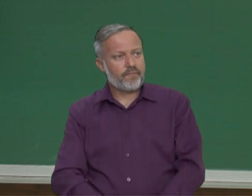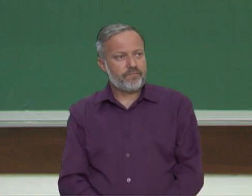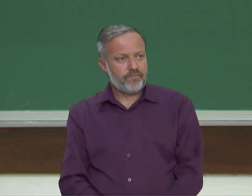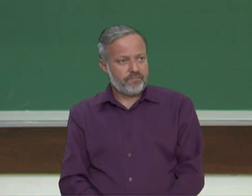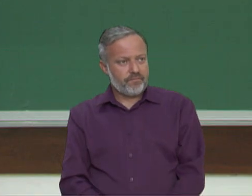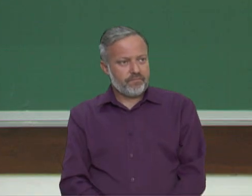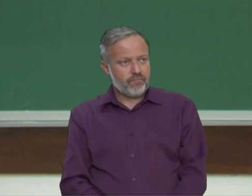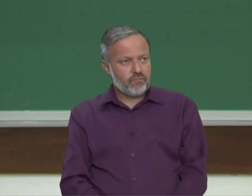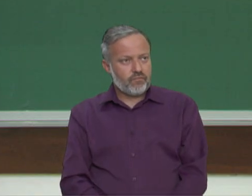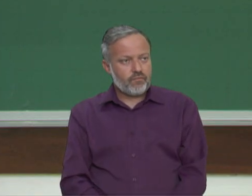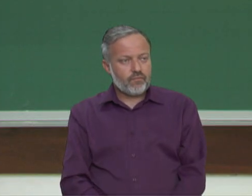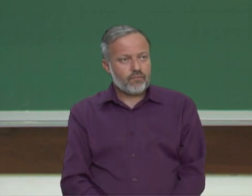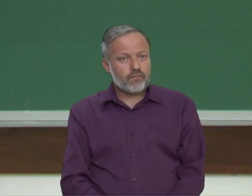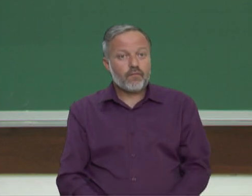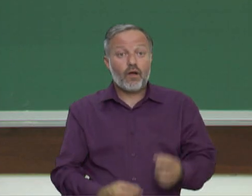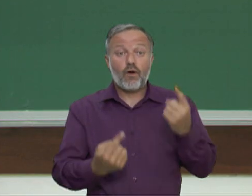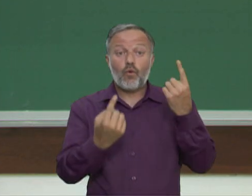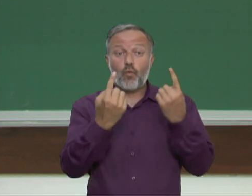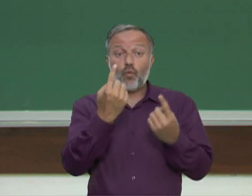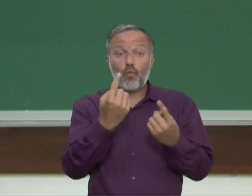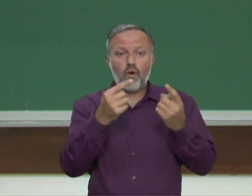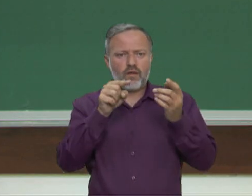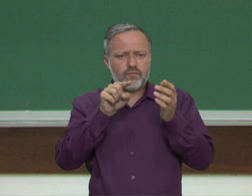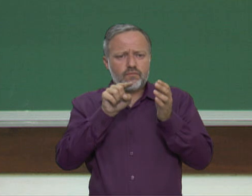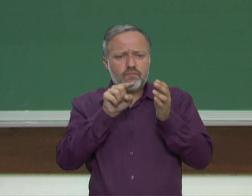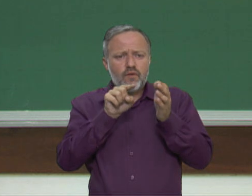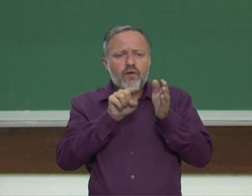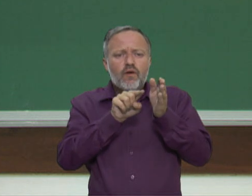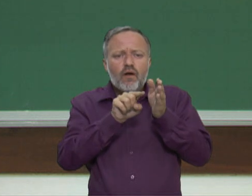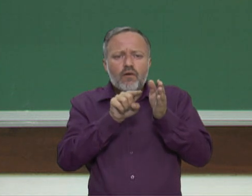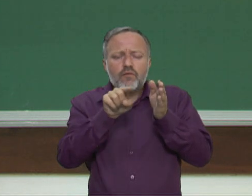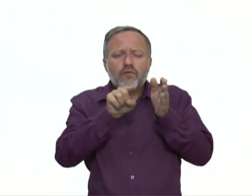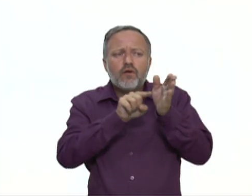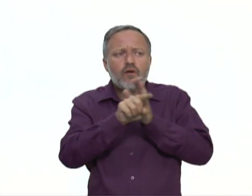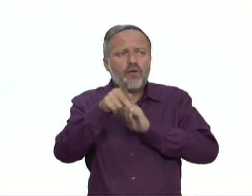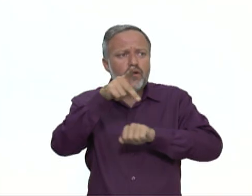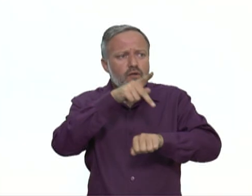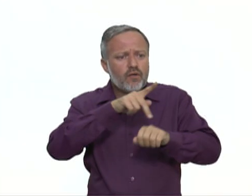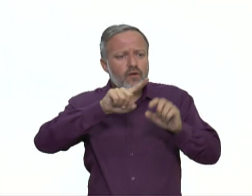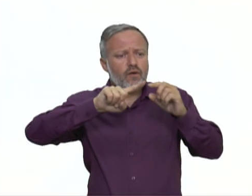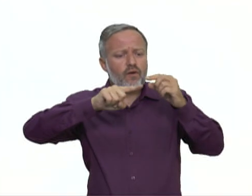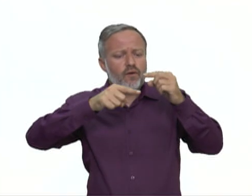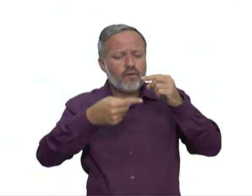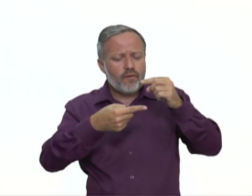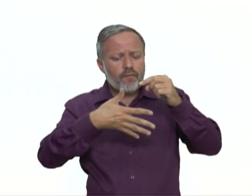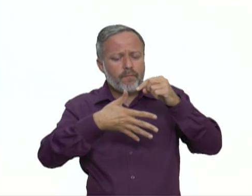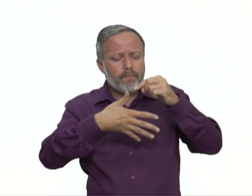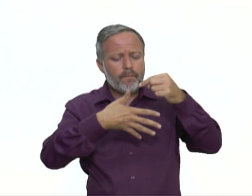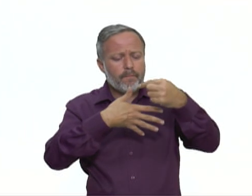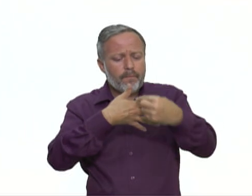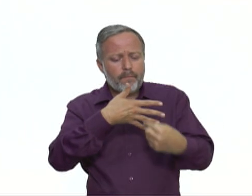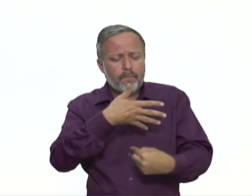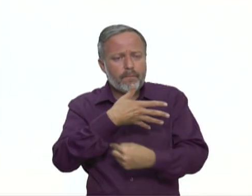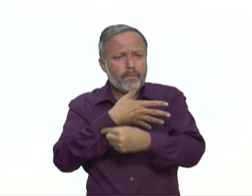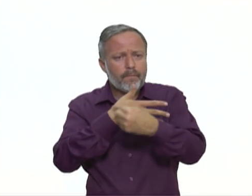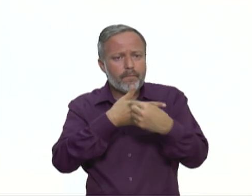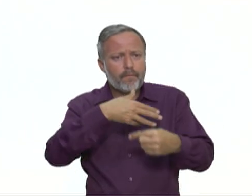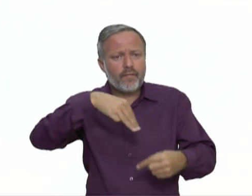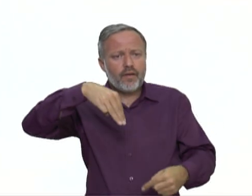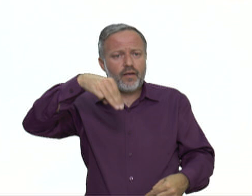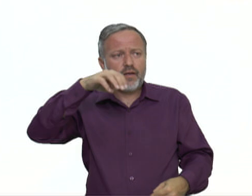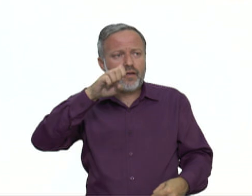Vamos lá, quiz. Quais dos países abaixo compõem o Mercosul? Rapidinho, fácil demais essa para vocês. Vamos lá?